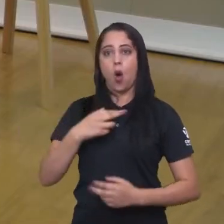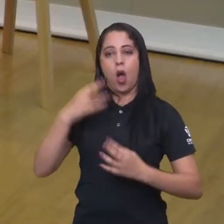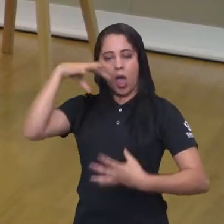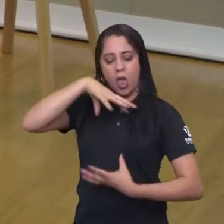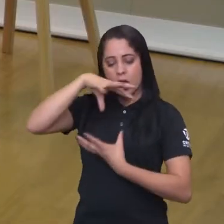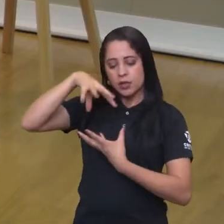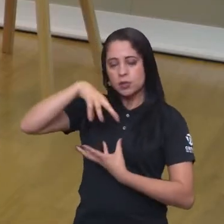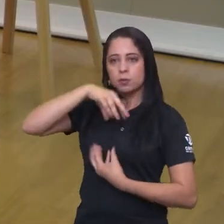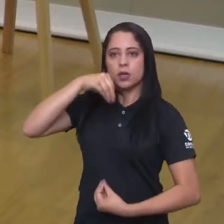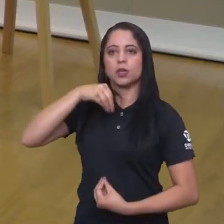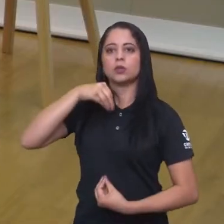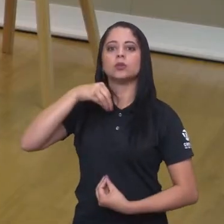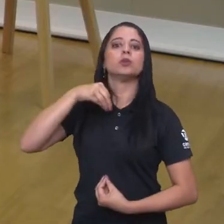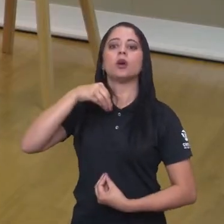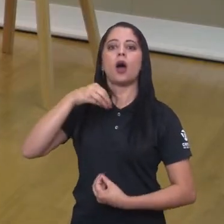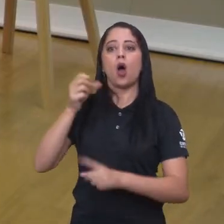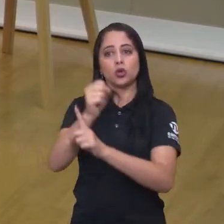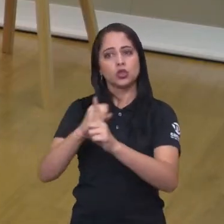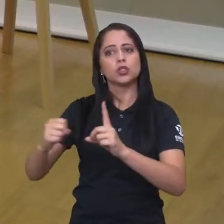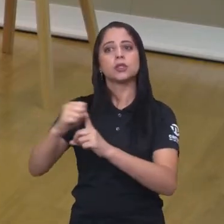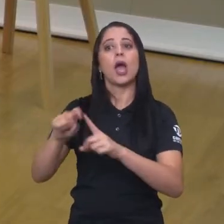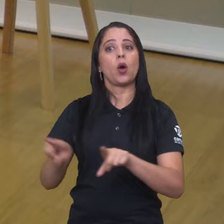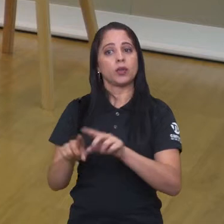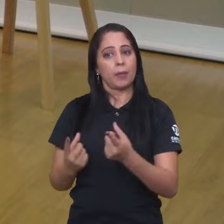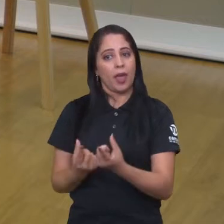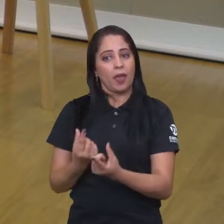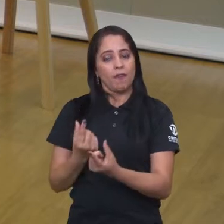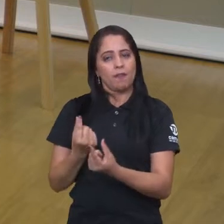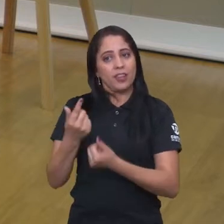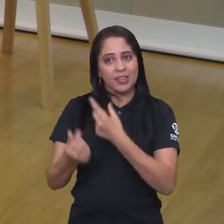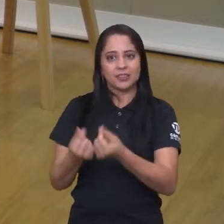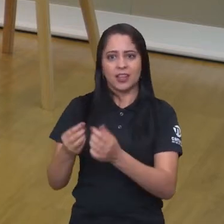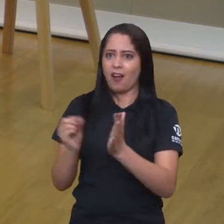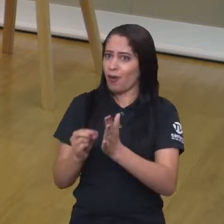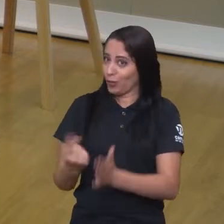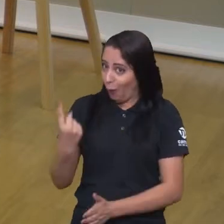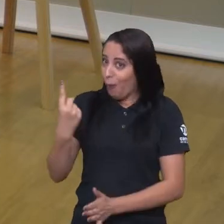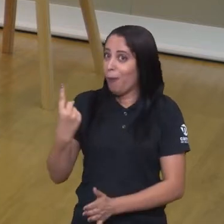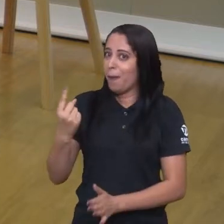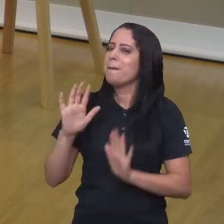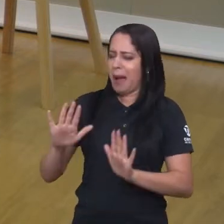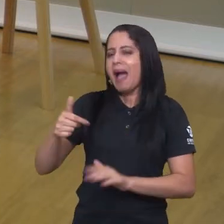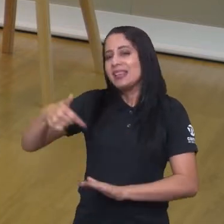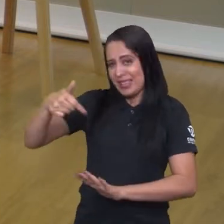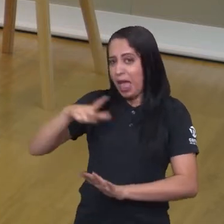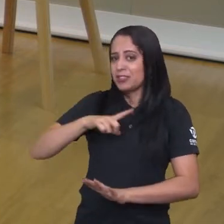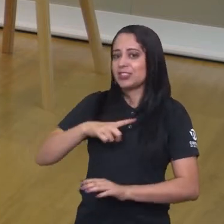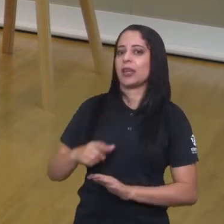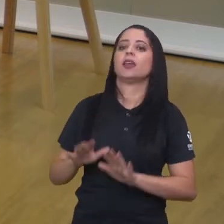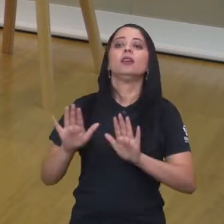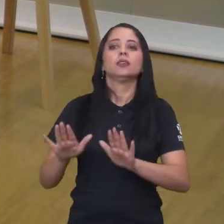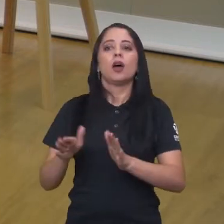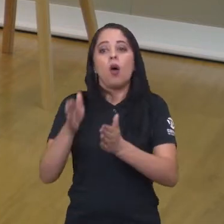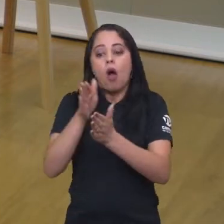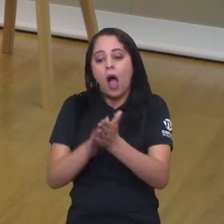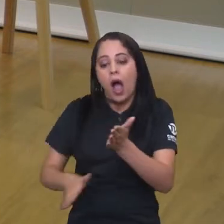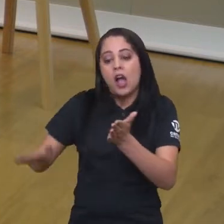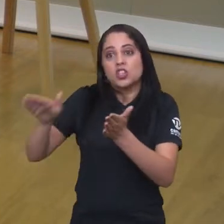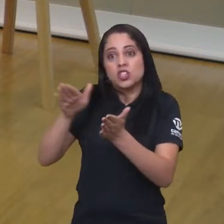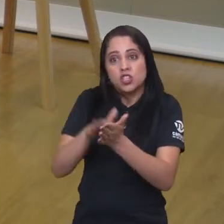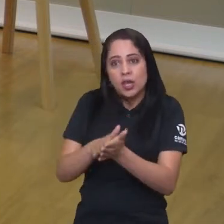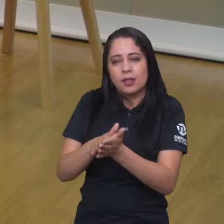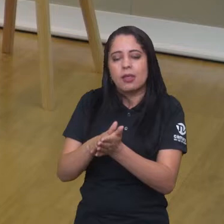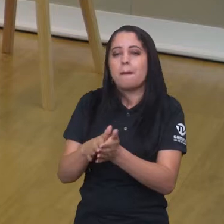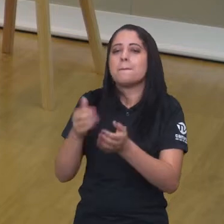você falou, né, no primeiro bloco, respira, essa já é uma pausa que vai fazer bem. E, claro, separar, sim, um tempo, porque nós merecemos, a gente